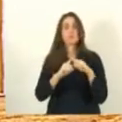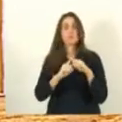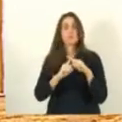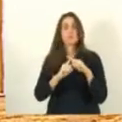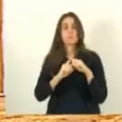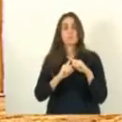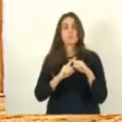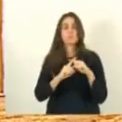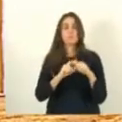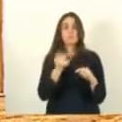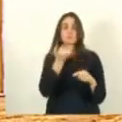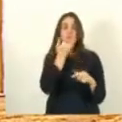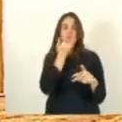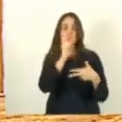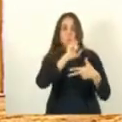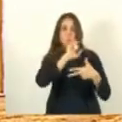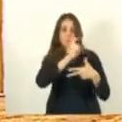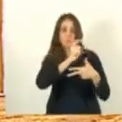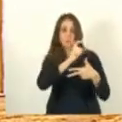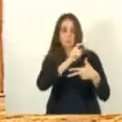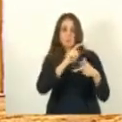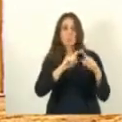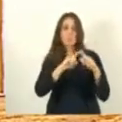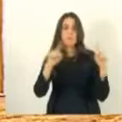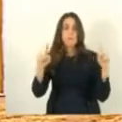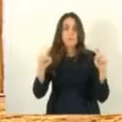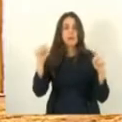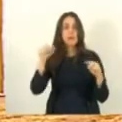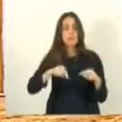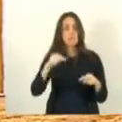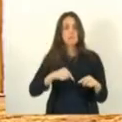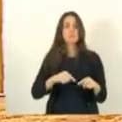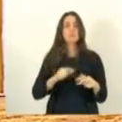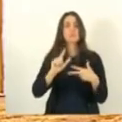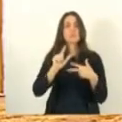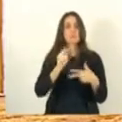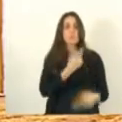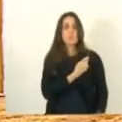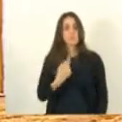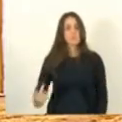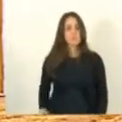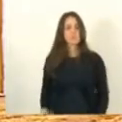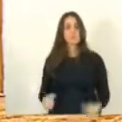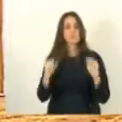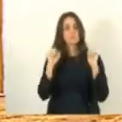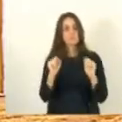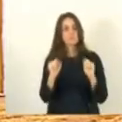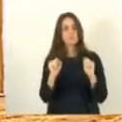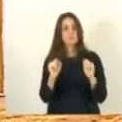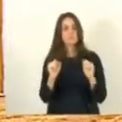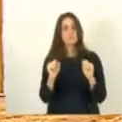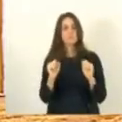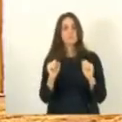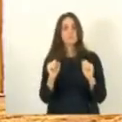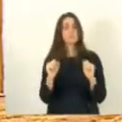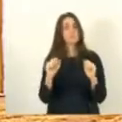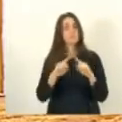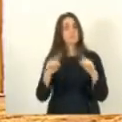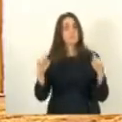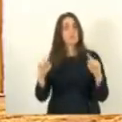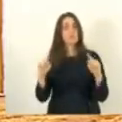ela deva ser de iniciativa privada do governador do Estado. Não incide, no caso, a vedação